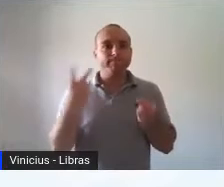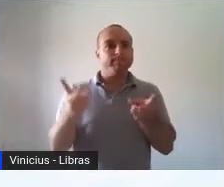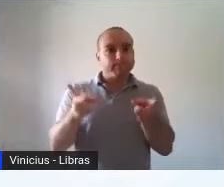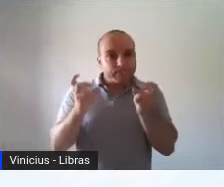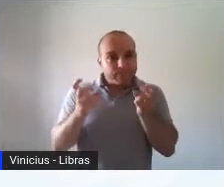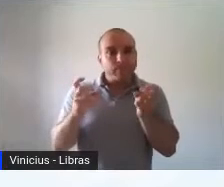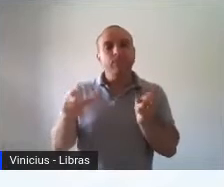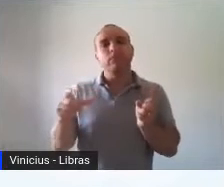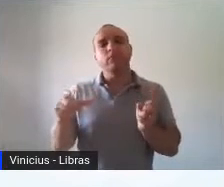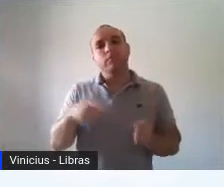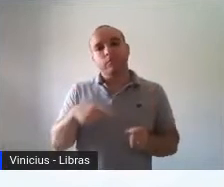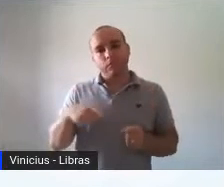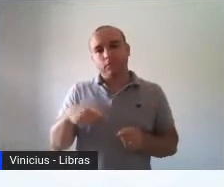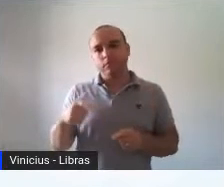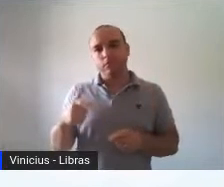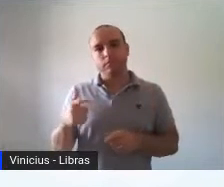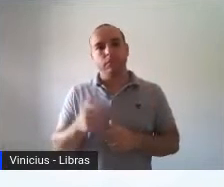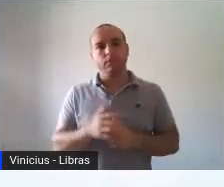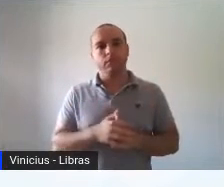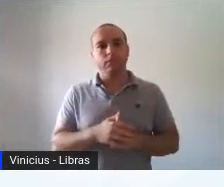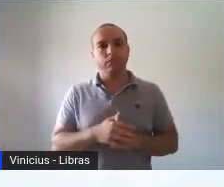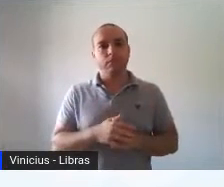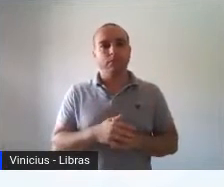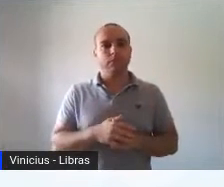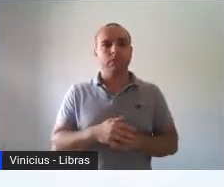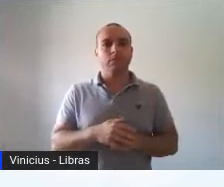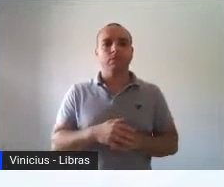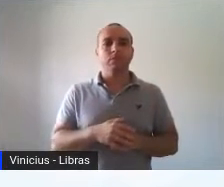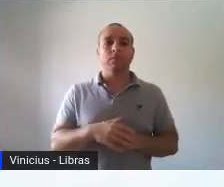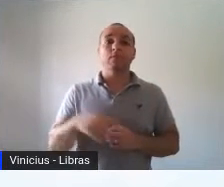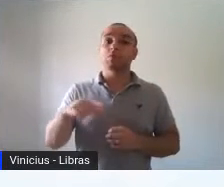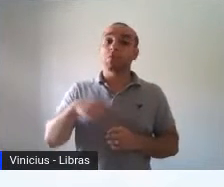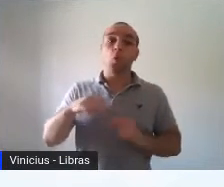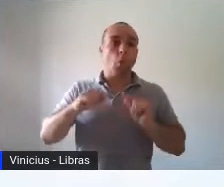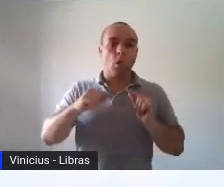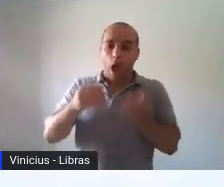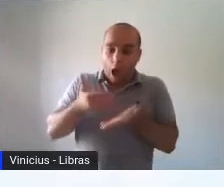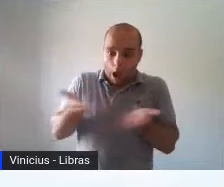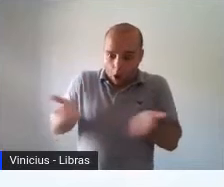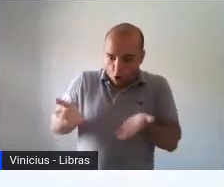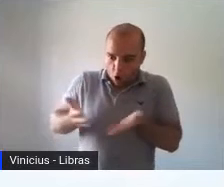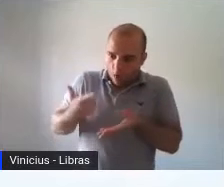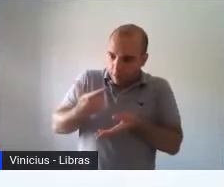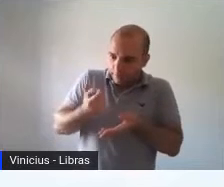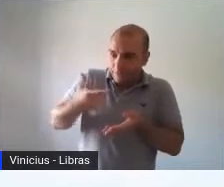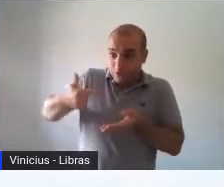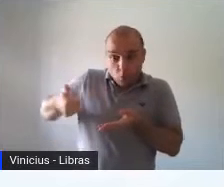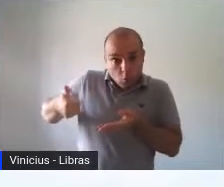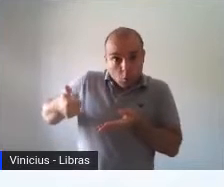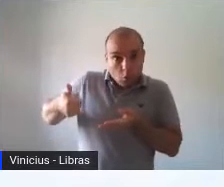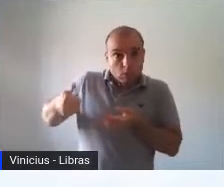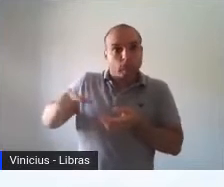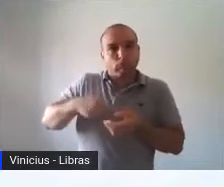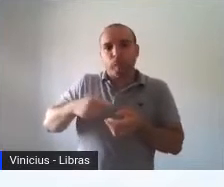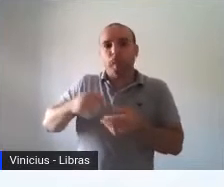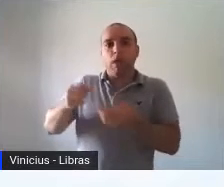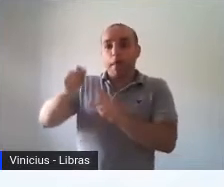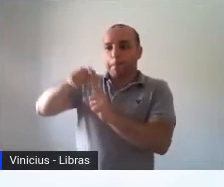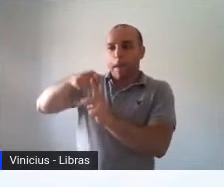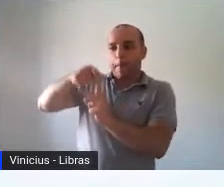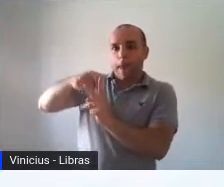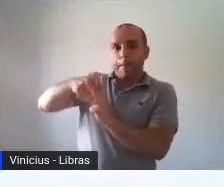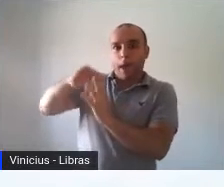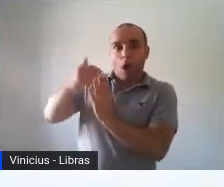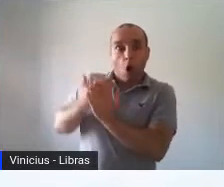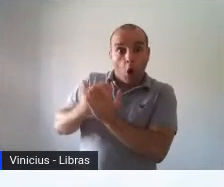aumentando até o final do primeiro semestre e depois a tendência dela cair, né? Isso olhando o cenário político e econômico hoje, né?